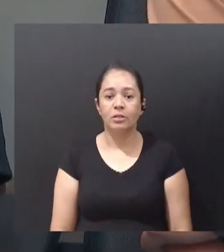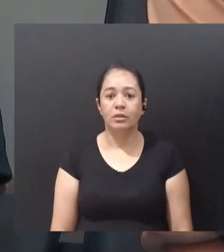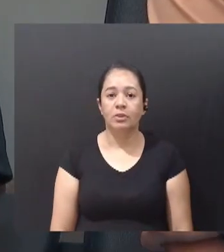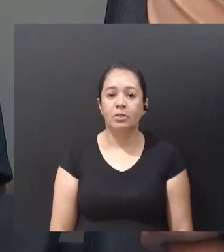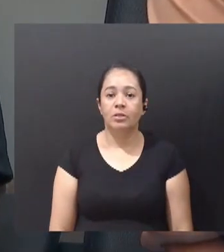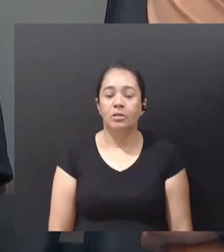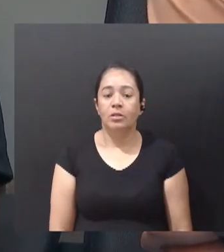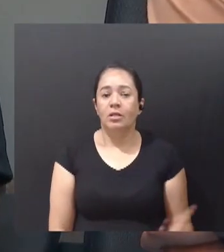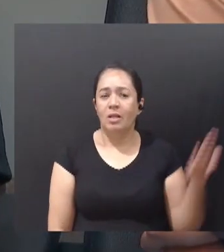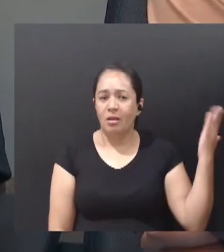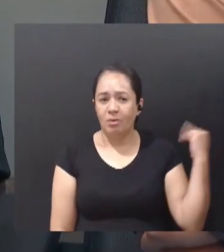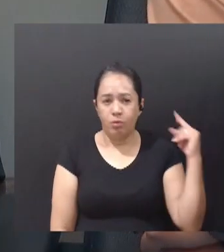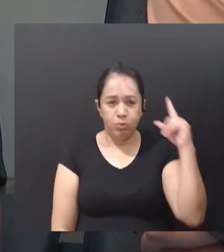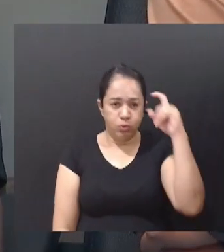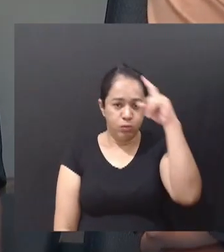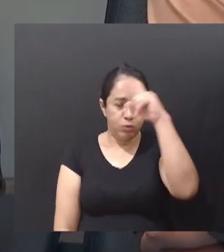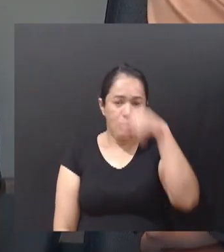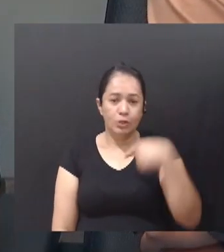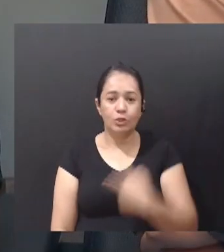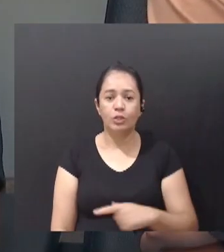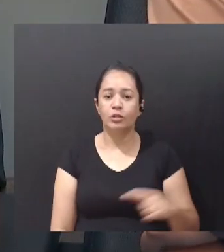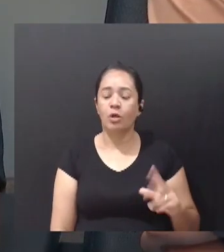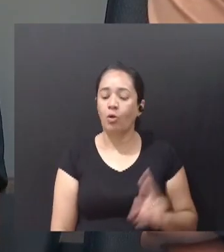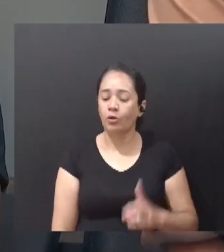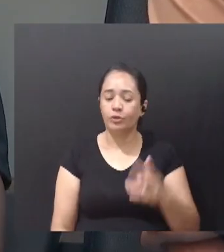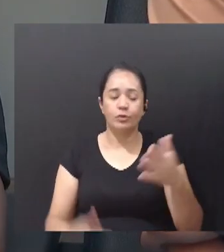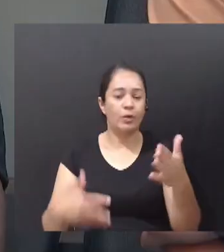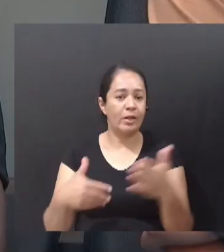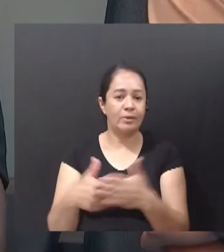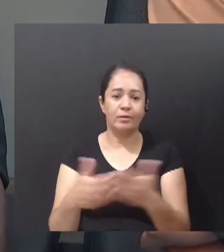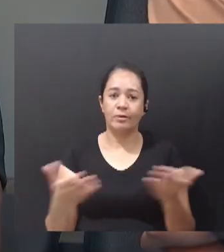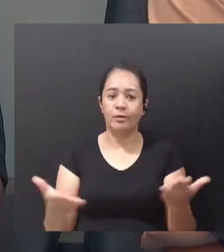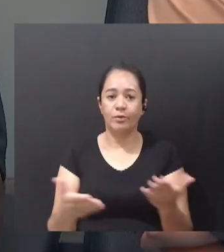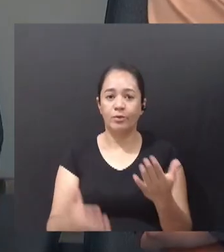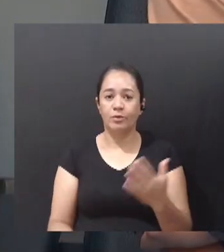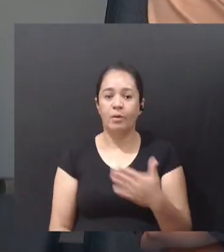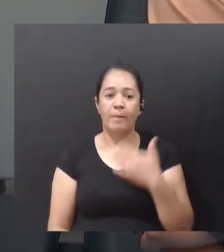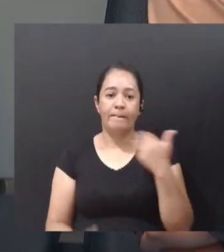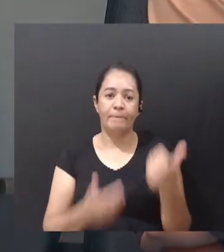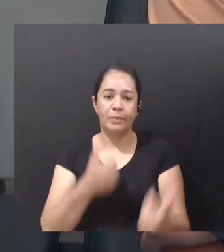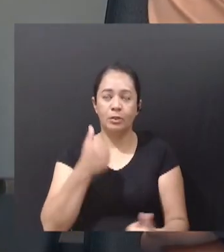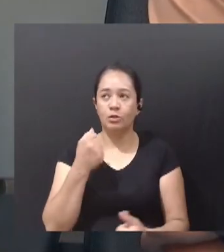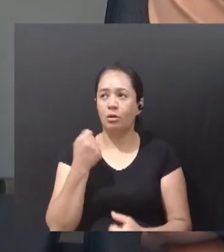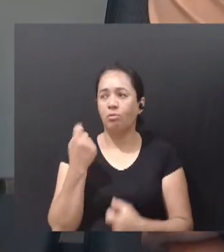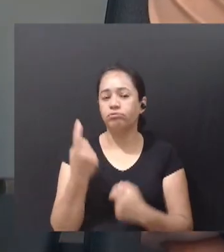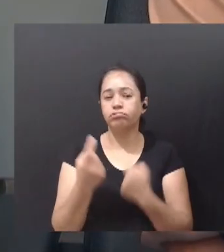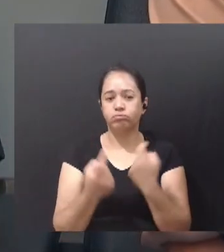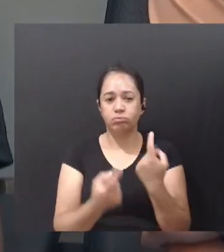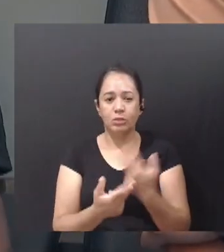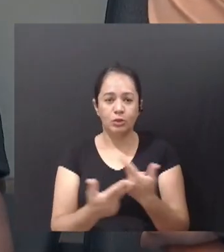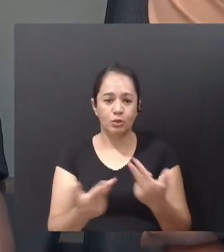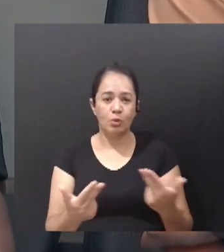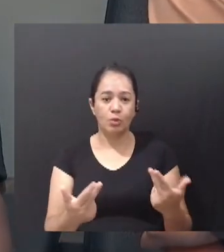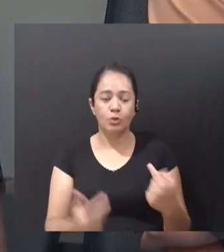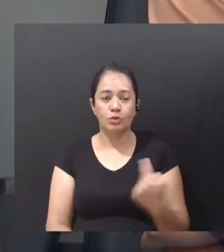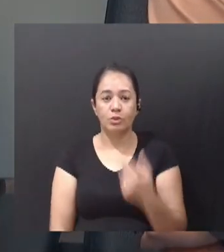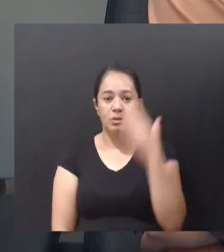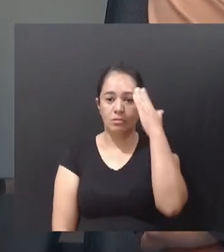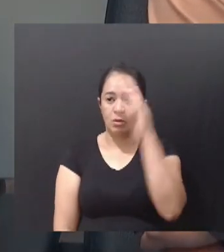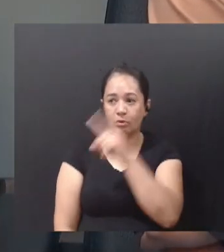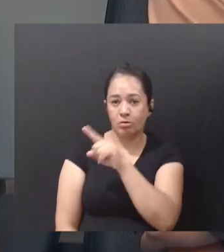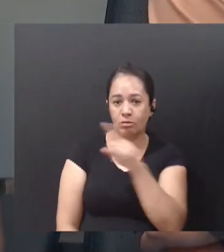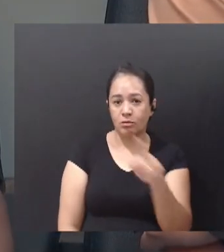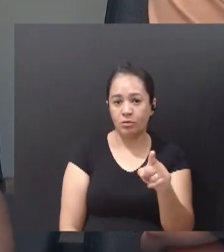tempo e continua tendo até hoje. Né? Melhorou algumas coisas, a gente sabe que para você conseguir gravar